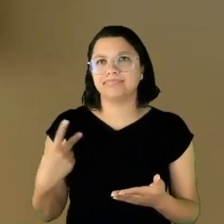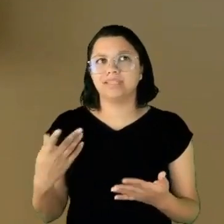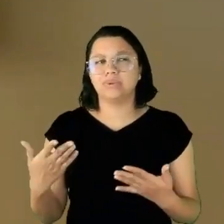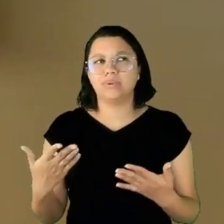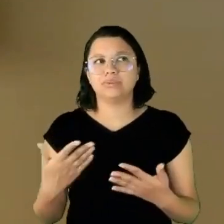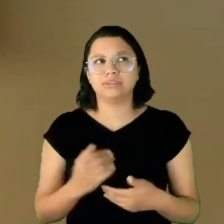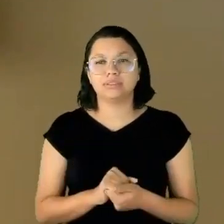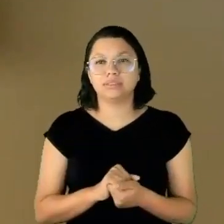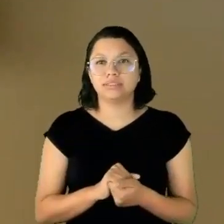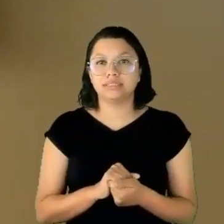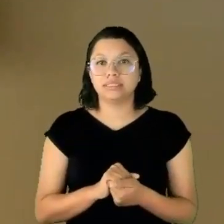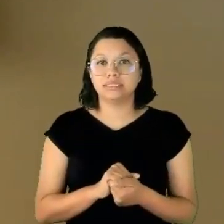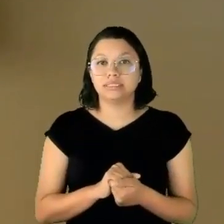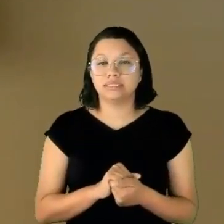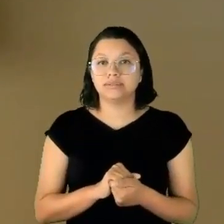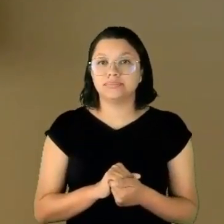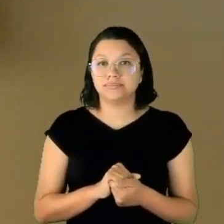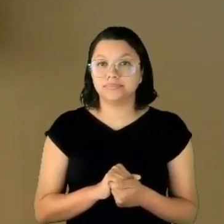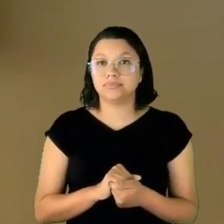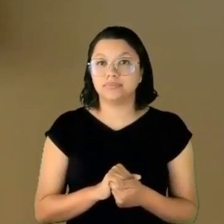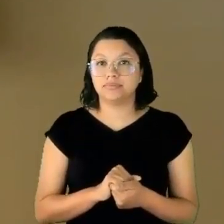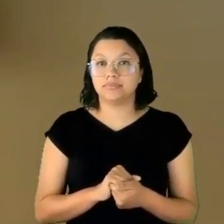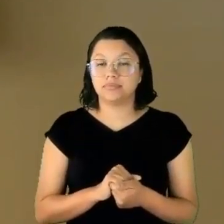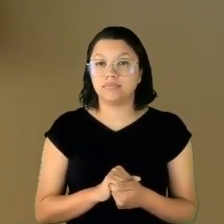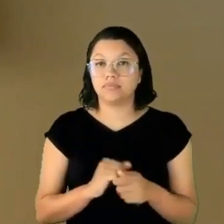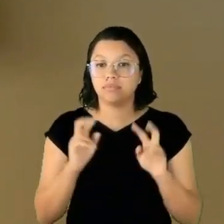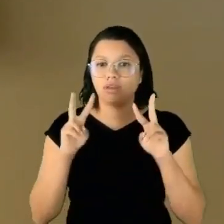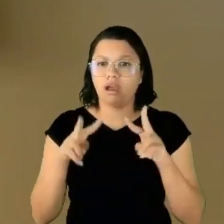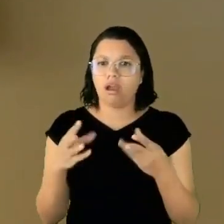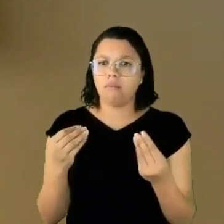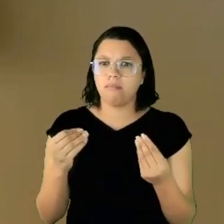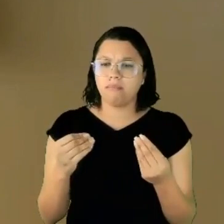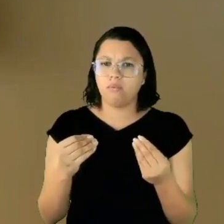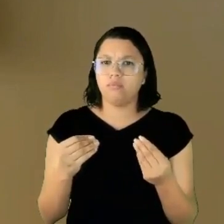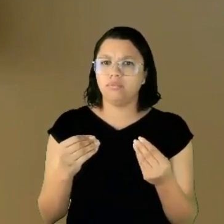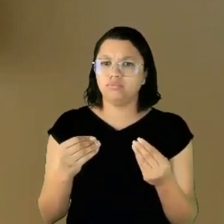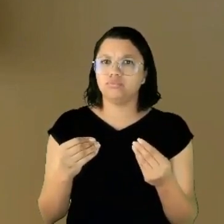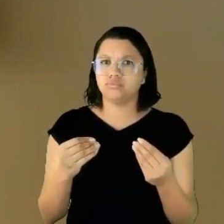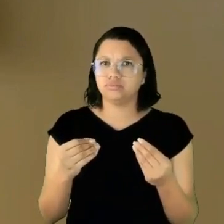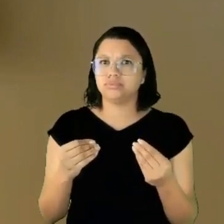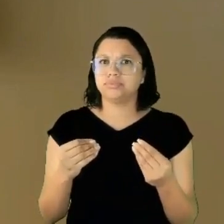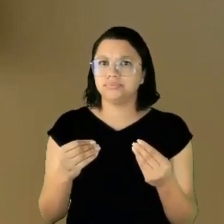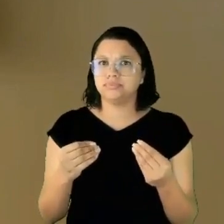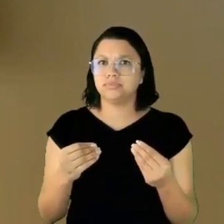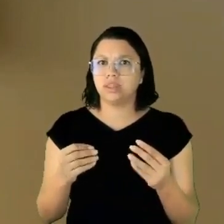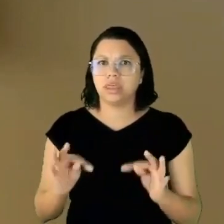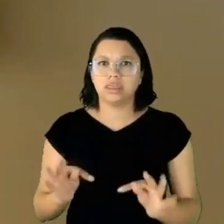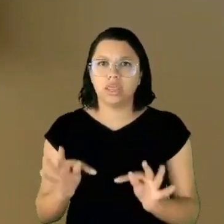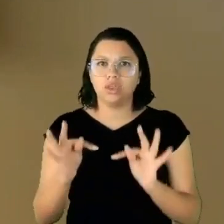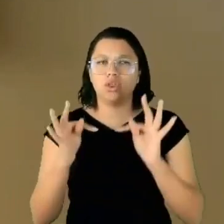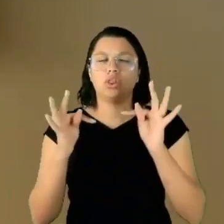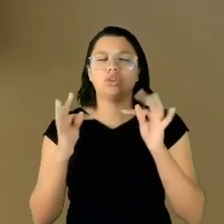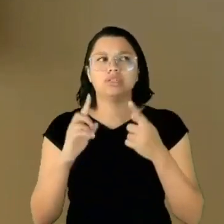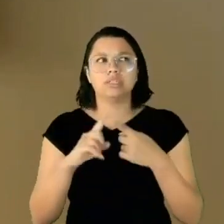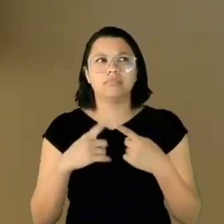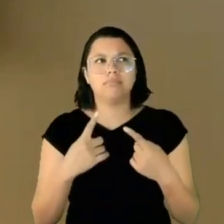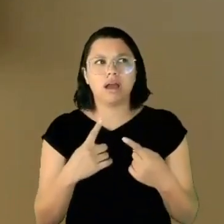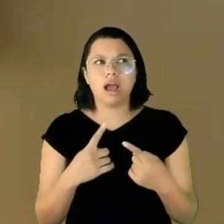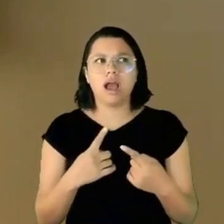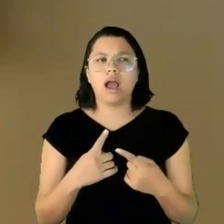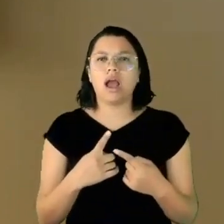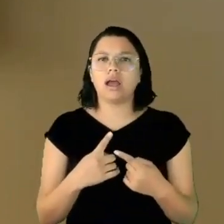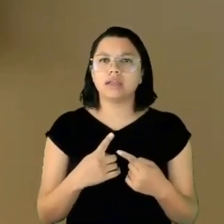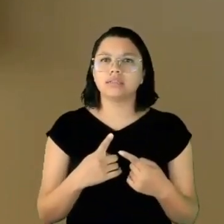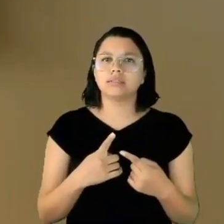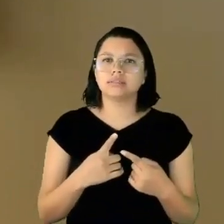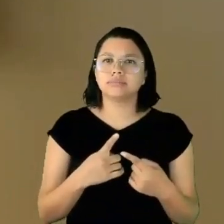vamos dizer assim levamos tanto em consideração a tecnologia mas isso na verdade reforça muito o